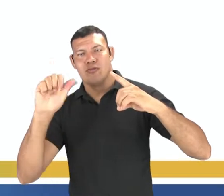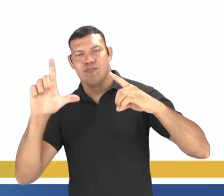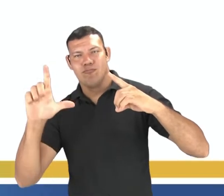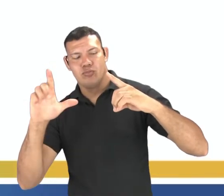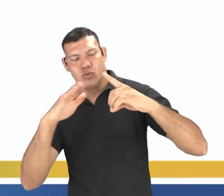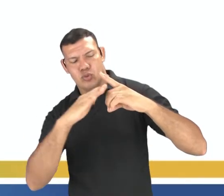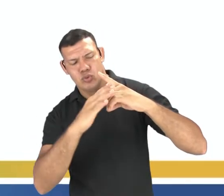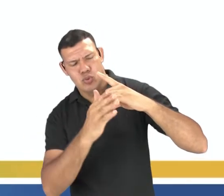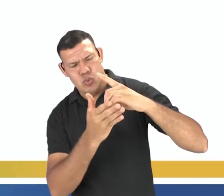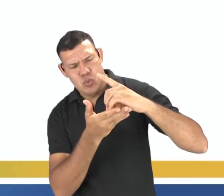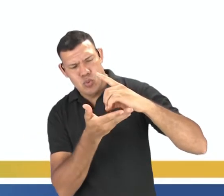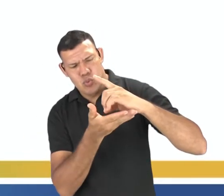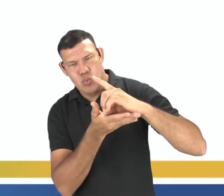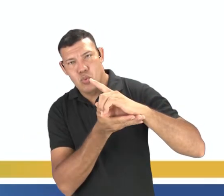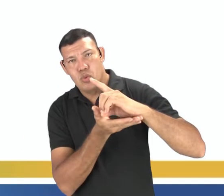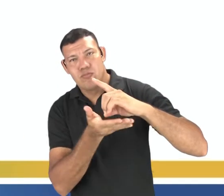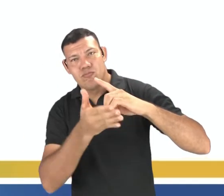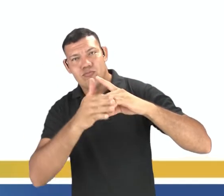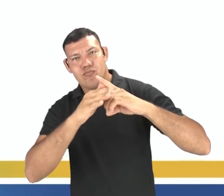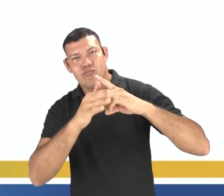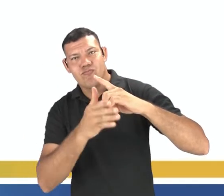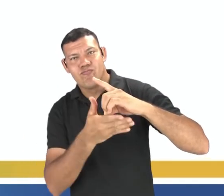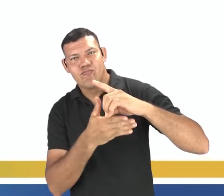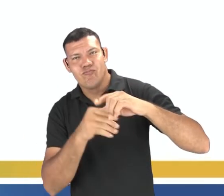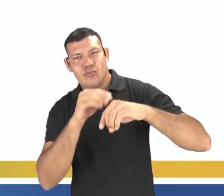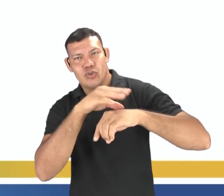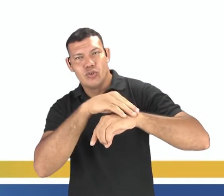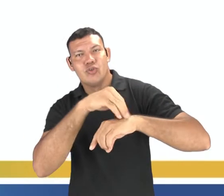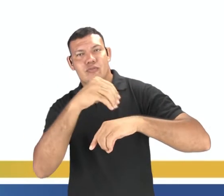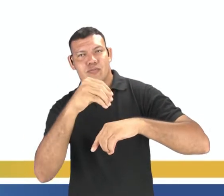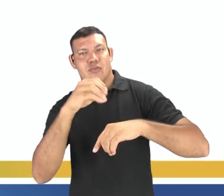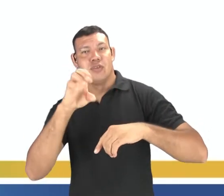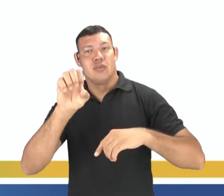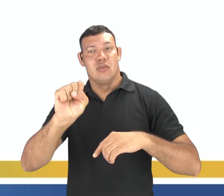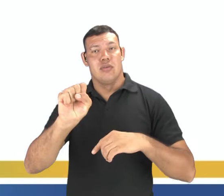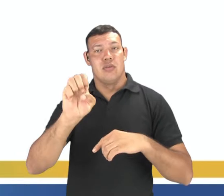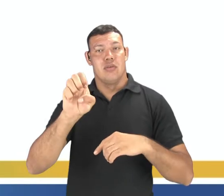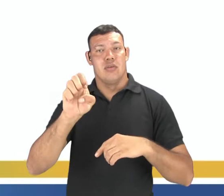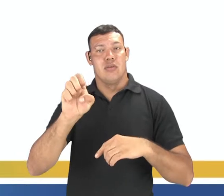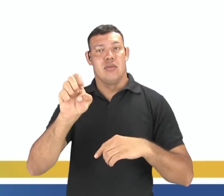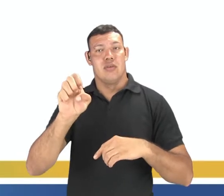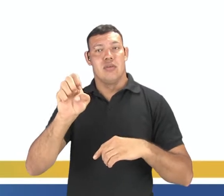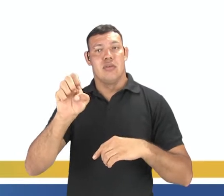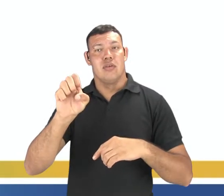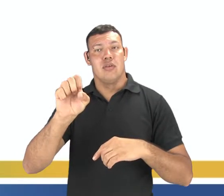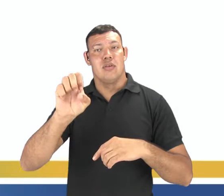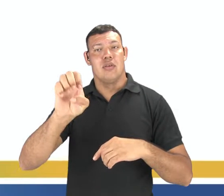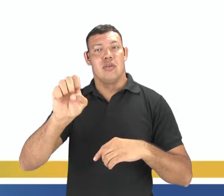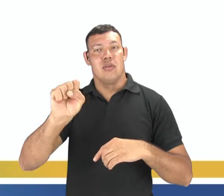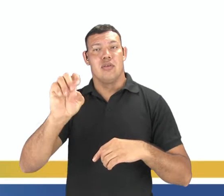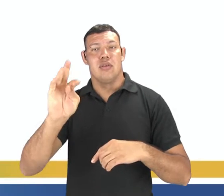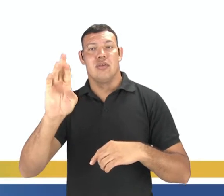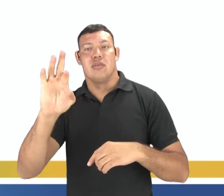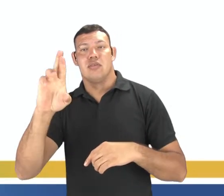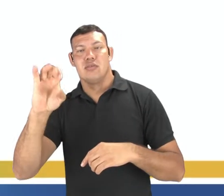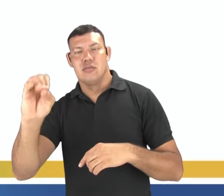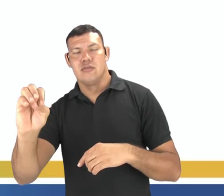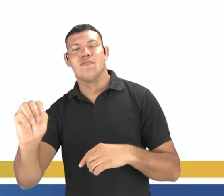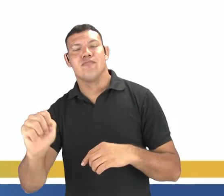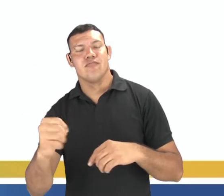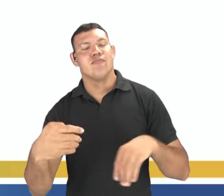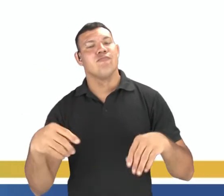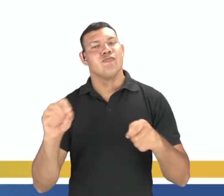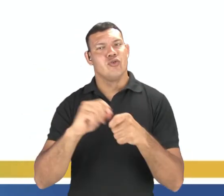protegida externamente por uma bolsa de pele, o escroto. Túbulos semíferos que passam a